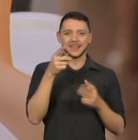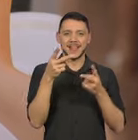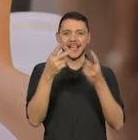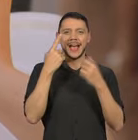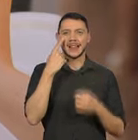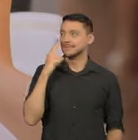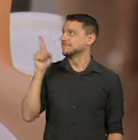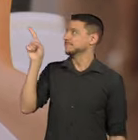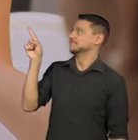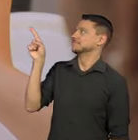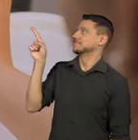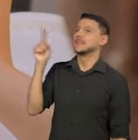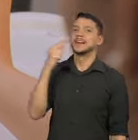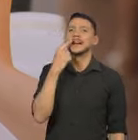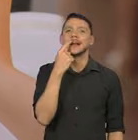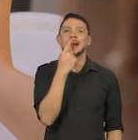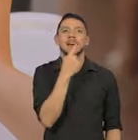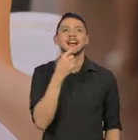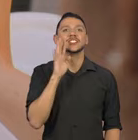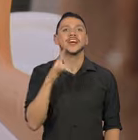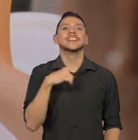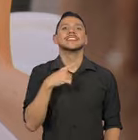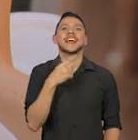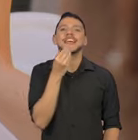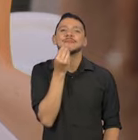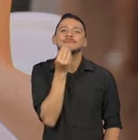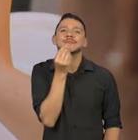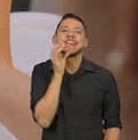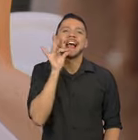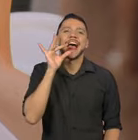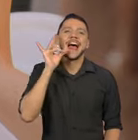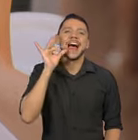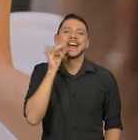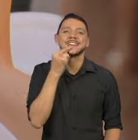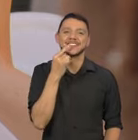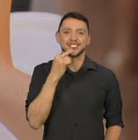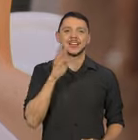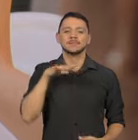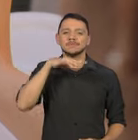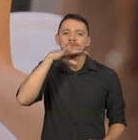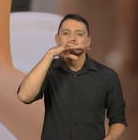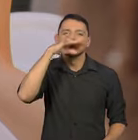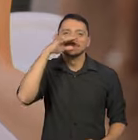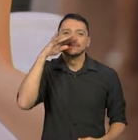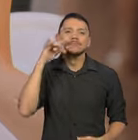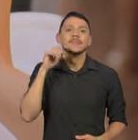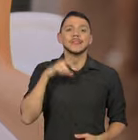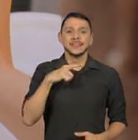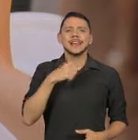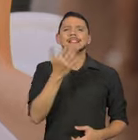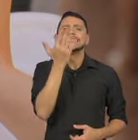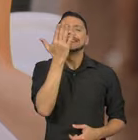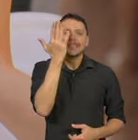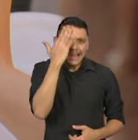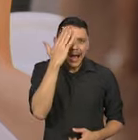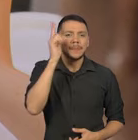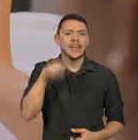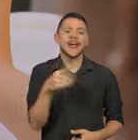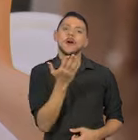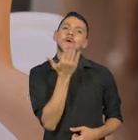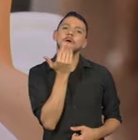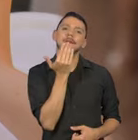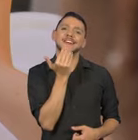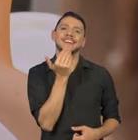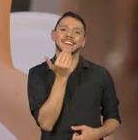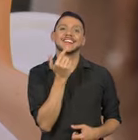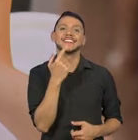a boquinha dele está toda ensalivada já. Ele sentiu o cheiro, reconheceu o alimento, né? Então, as glândulas que ele tem dentro